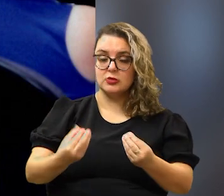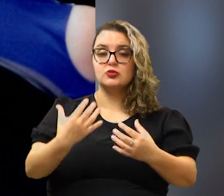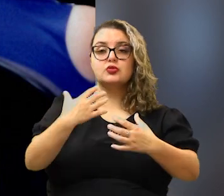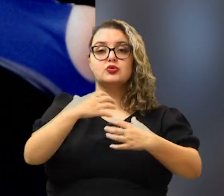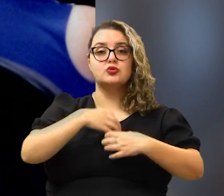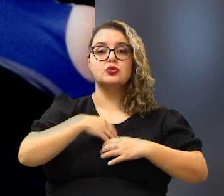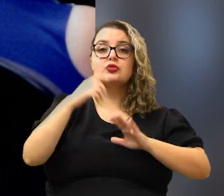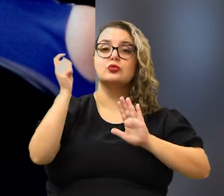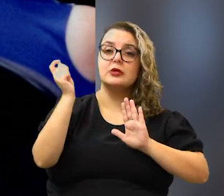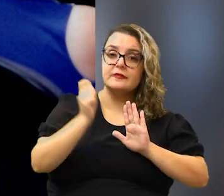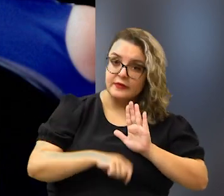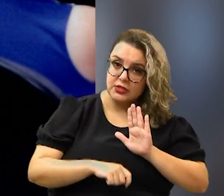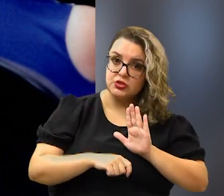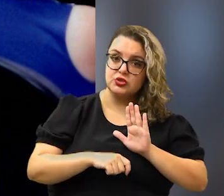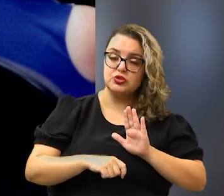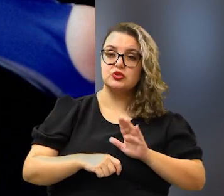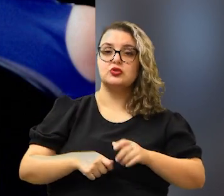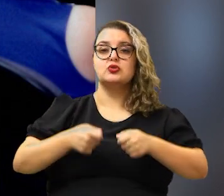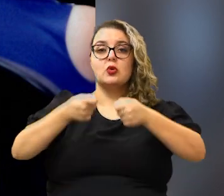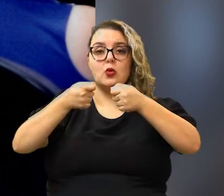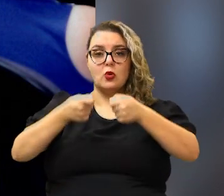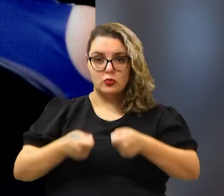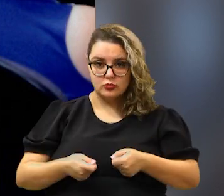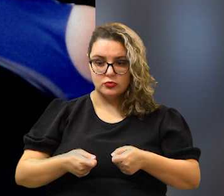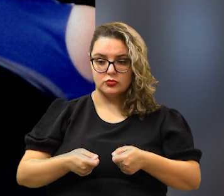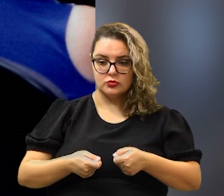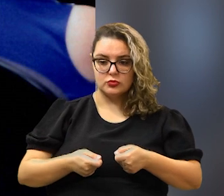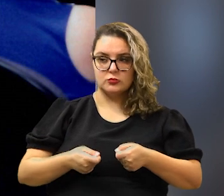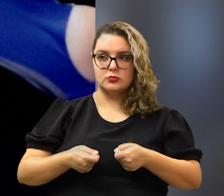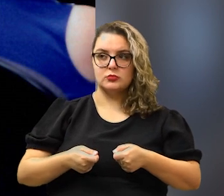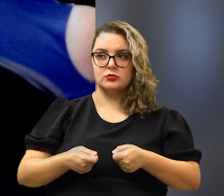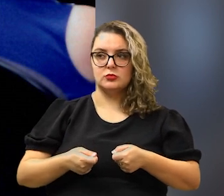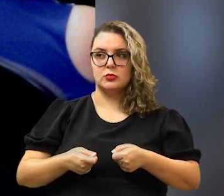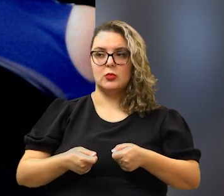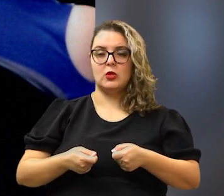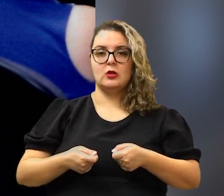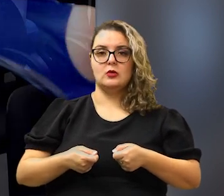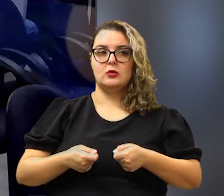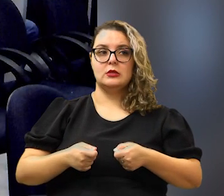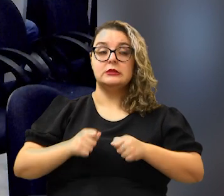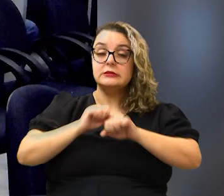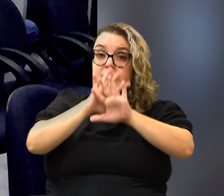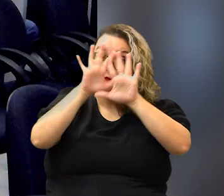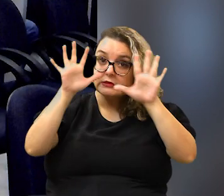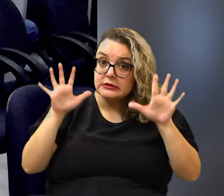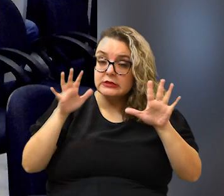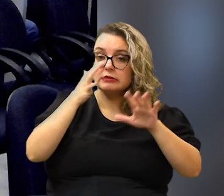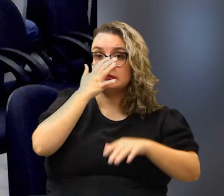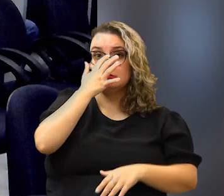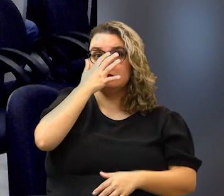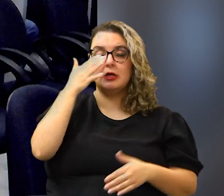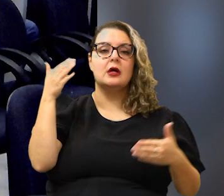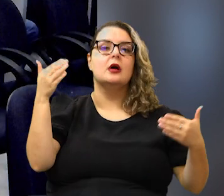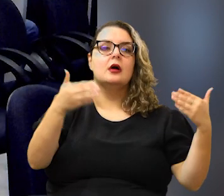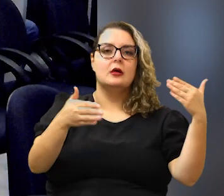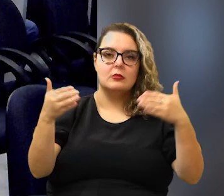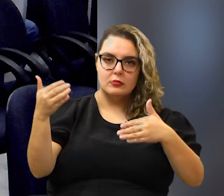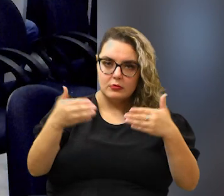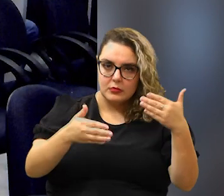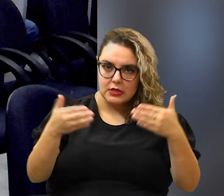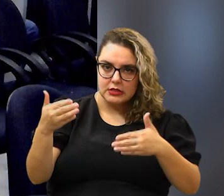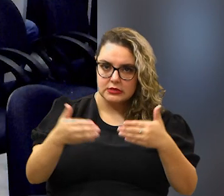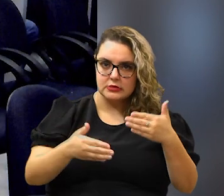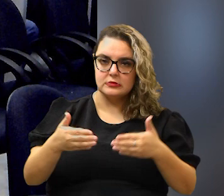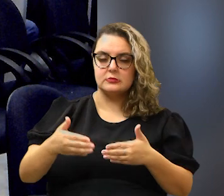da Constituição de 88, nós tínhamos também o Congresso Nacional, a Câmara dos Deputados, o Senado